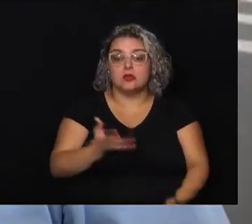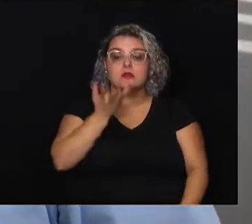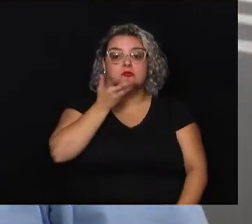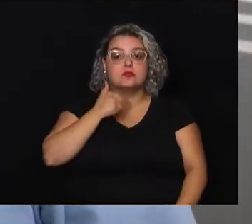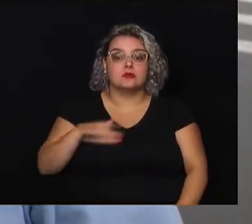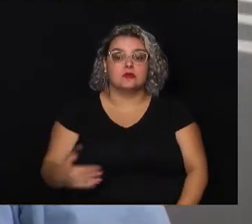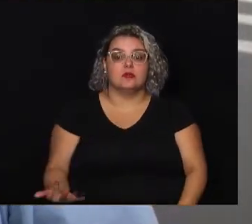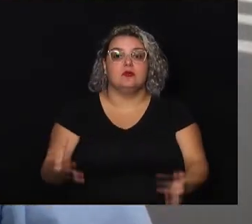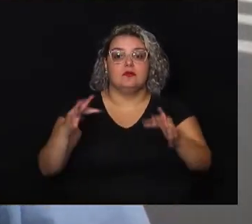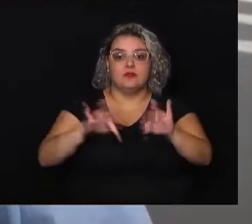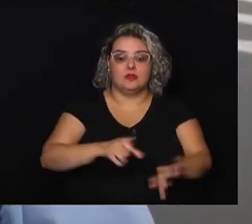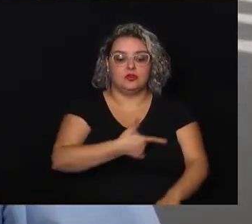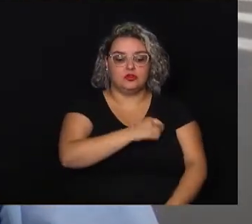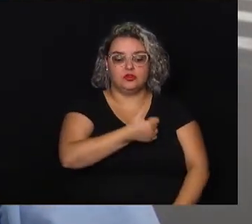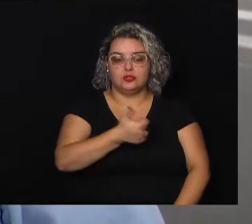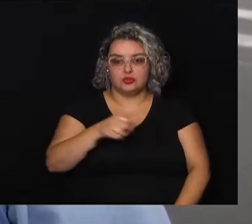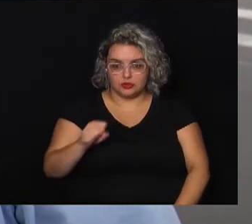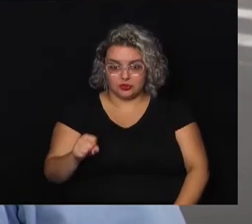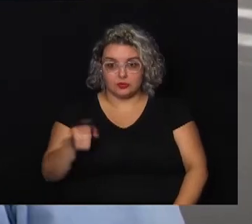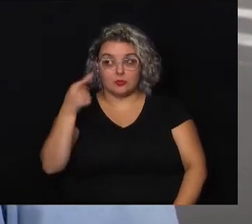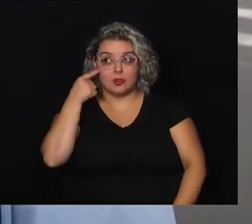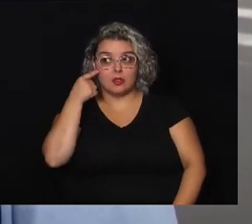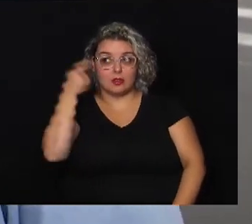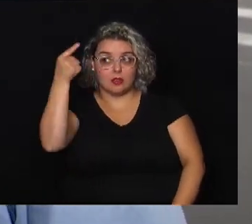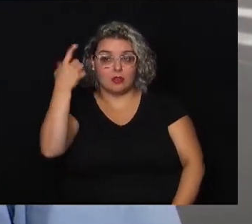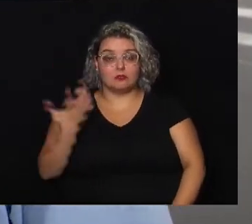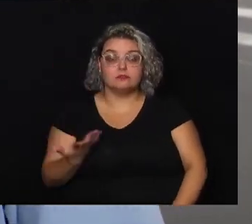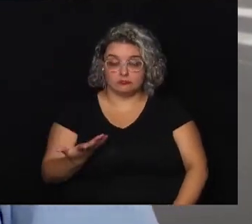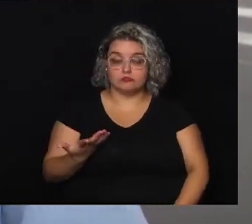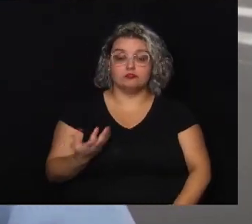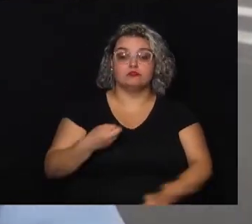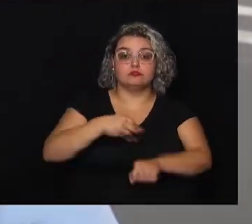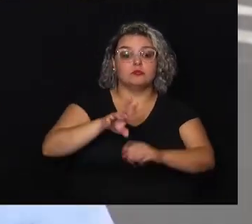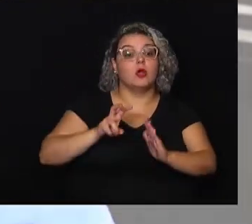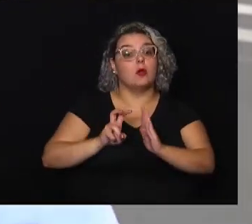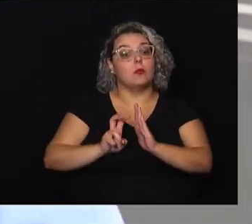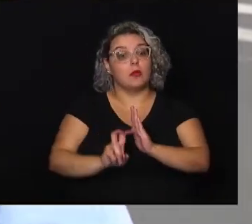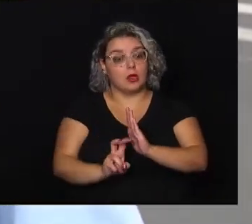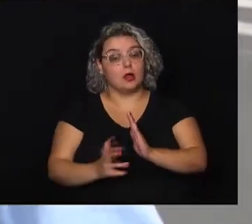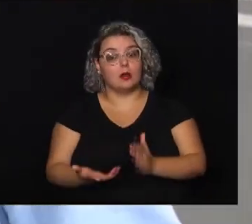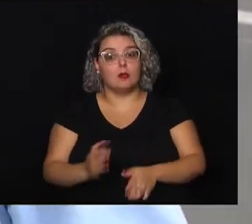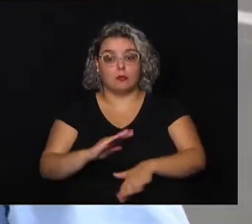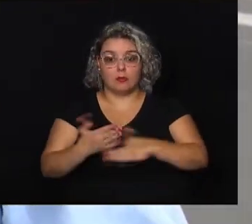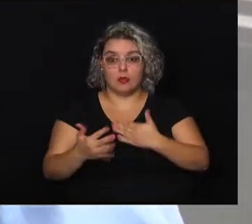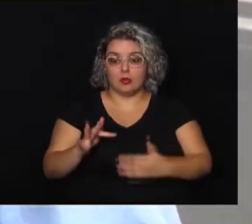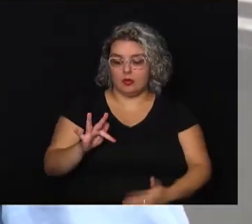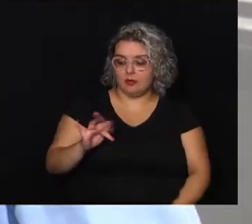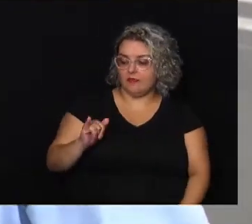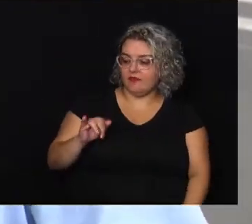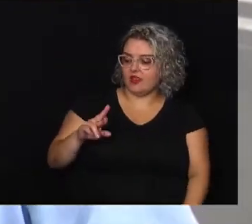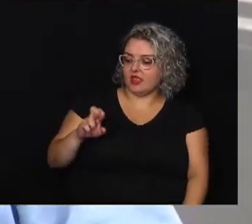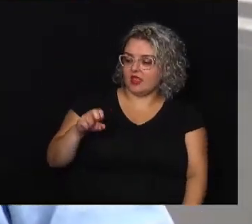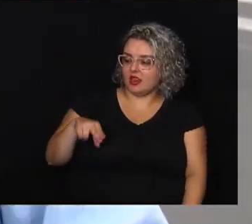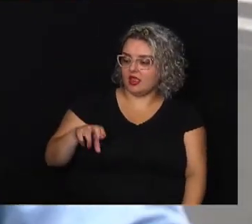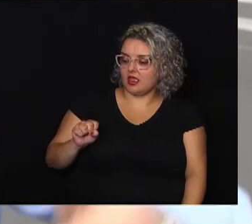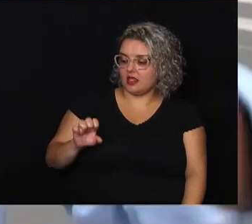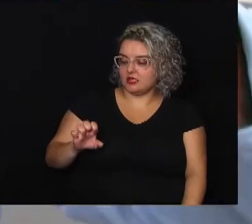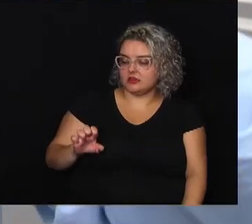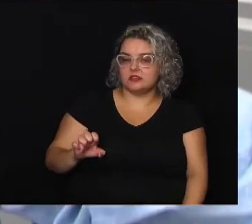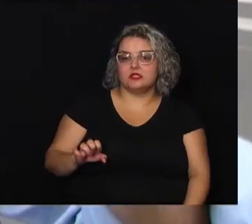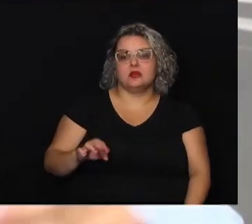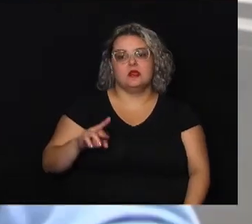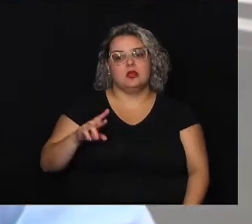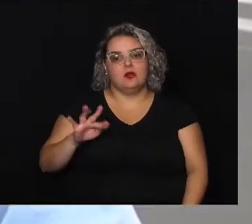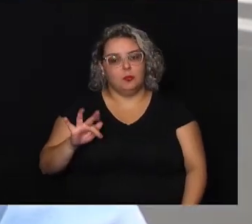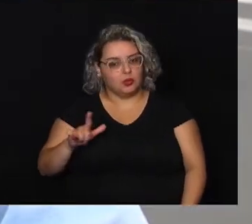2018, surgiu a ideia de nós indicarmos uma creche para o bairro do Firenze, para o Residencial